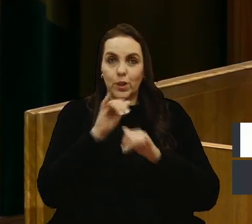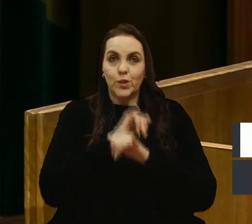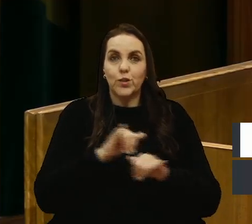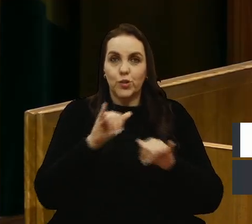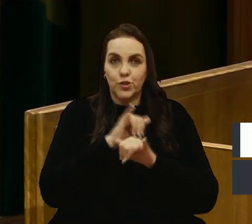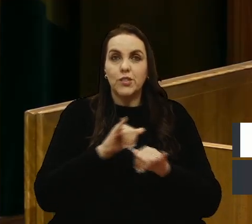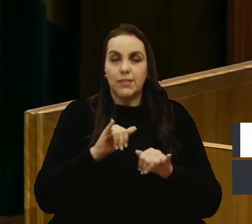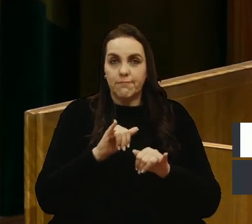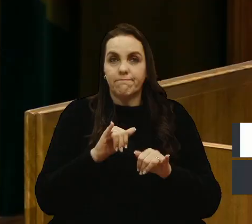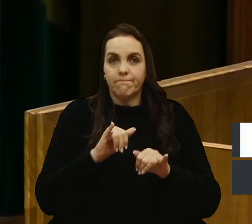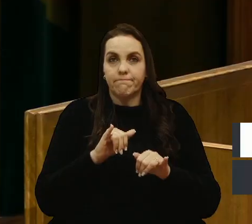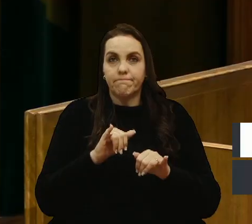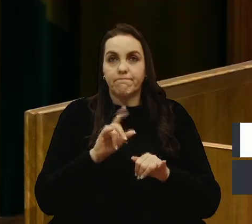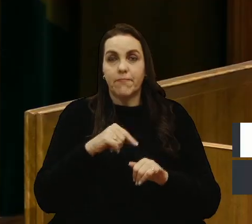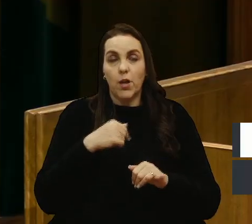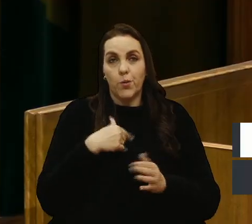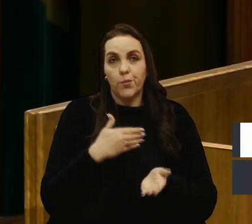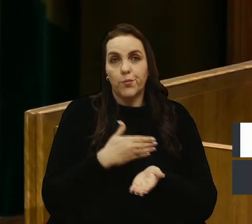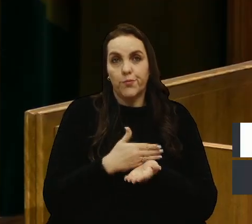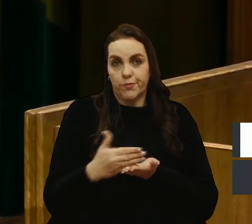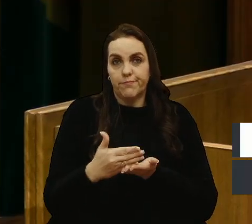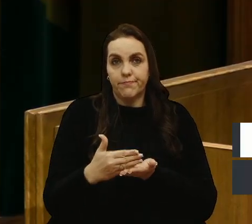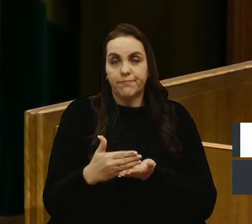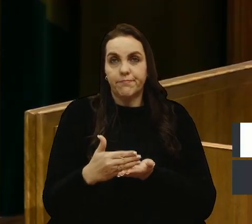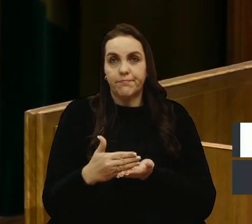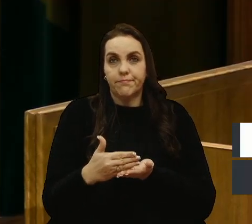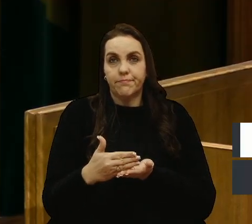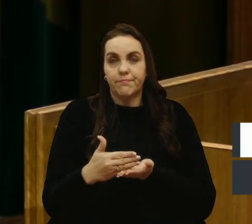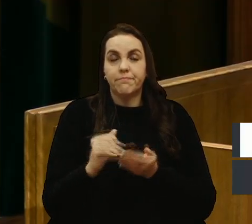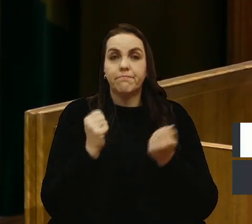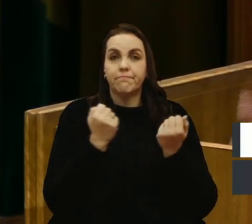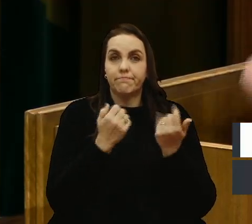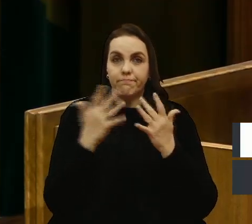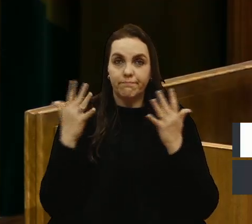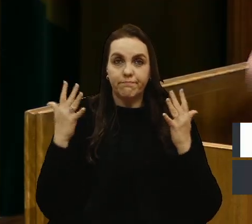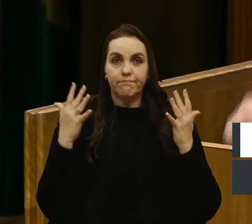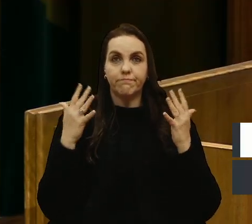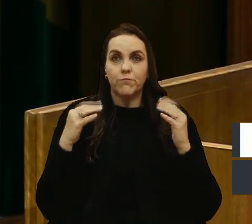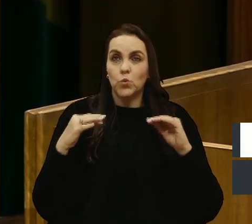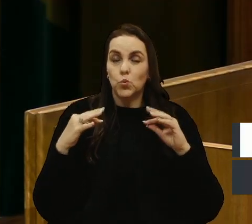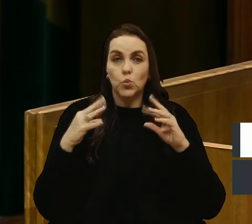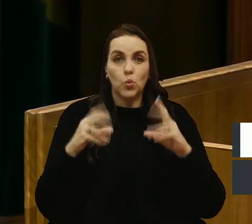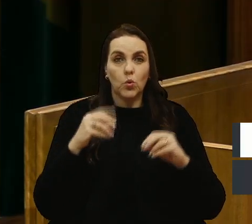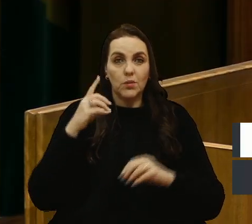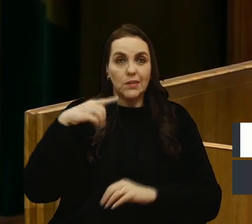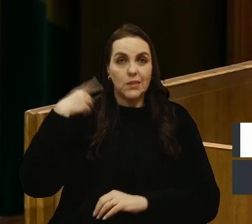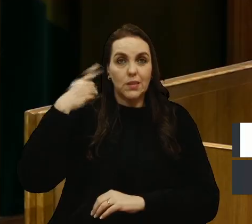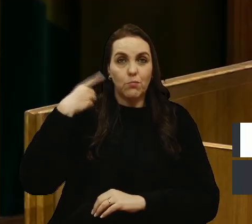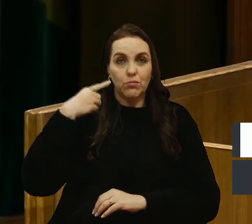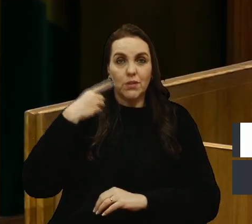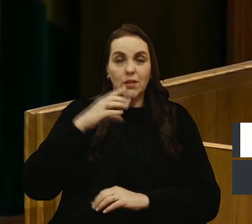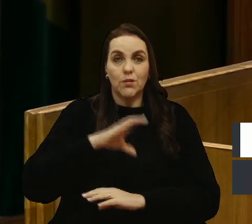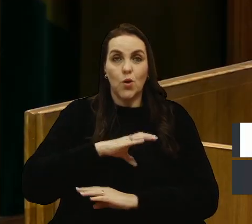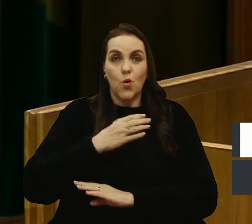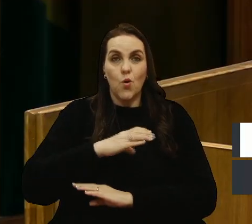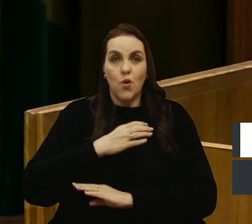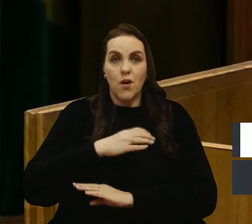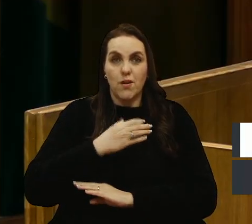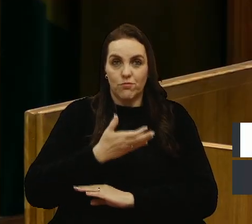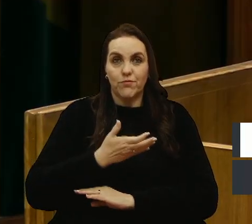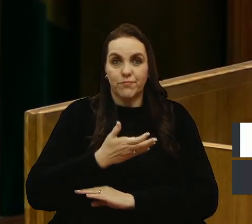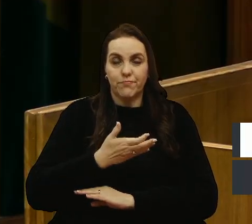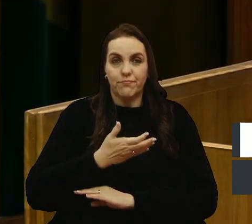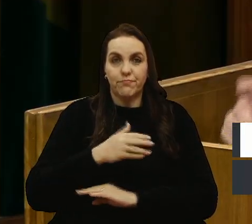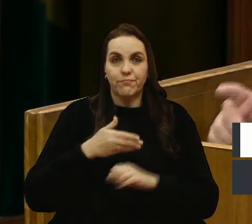notícia, eu inicio parabenizando a todos os deputados que tiveram coragem